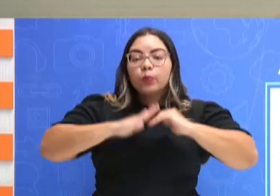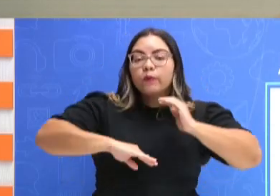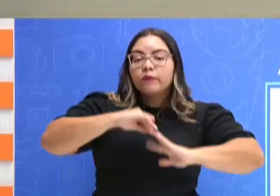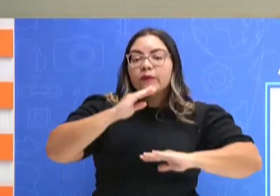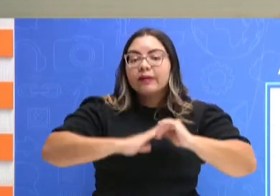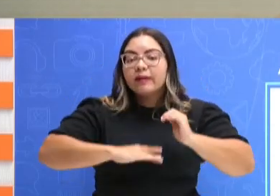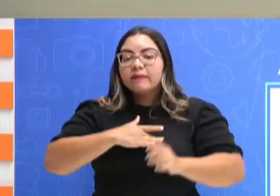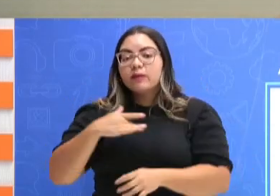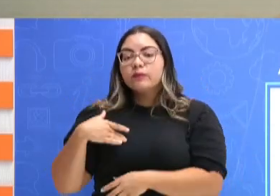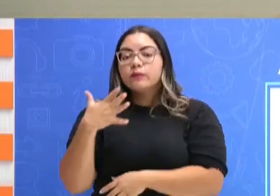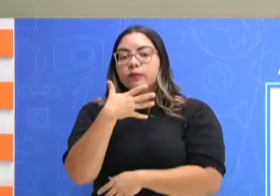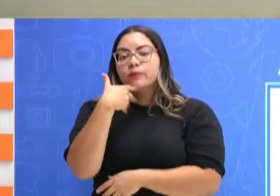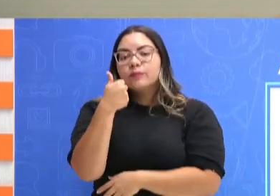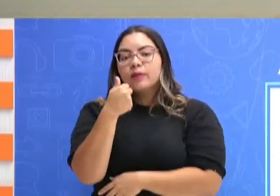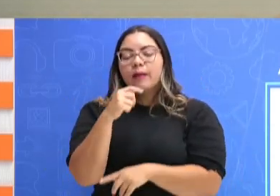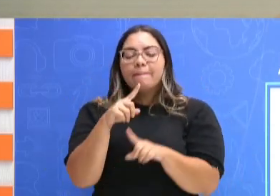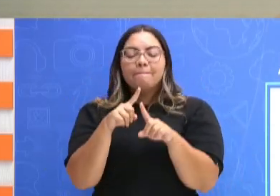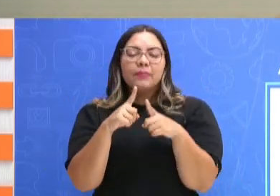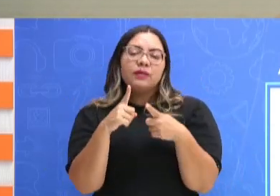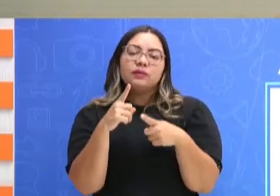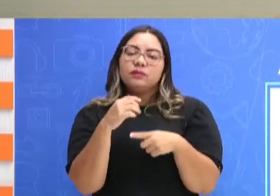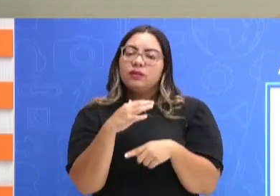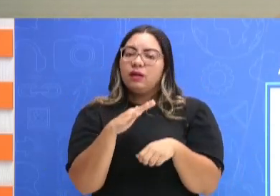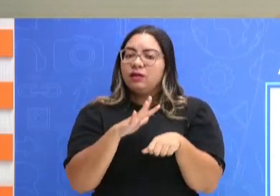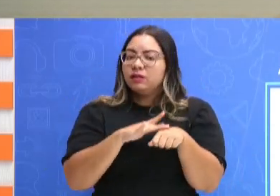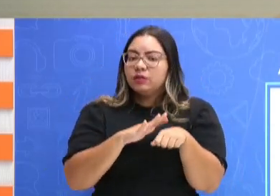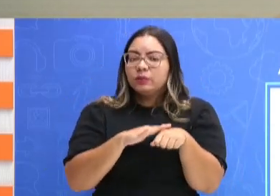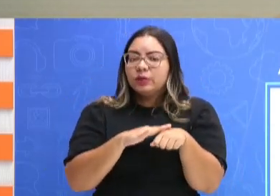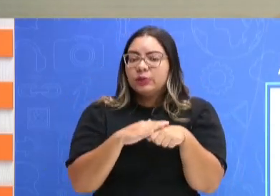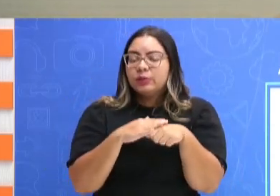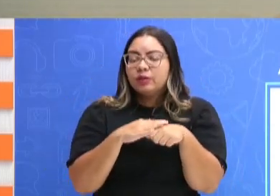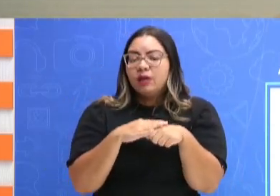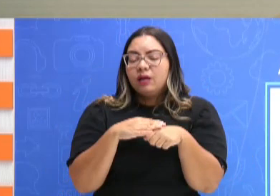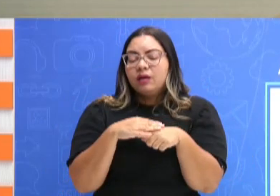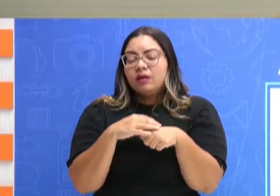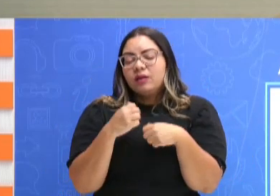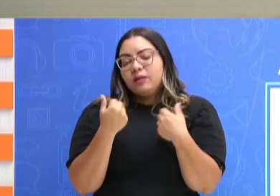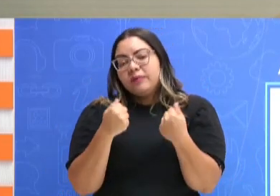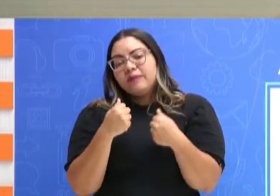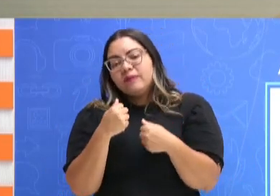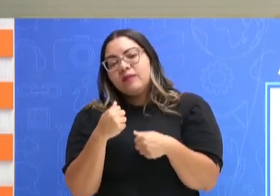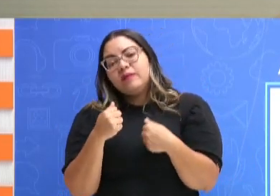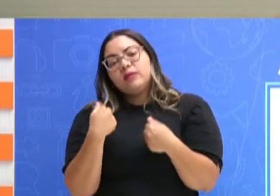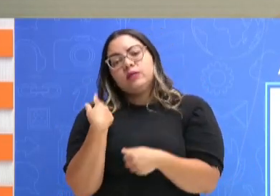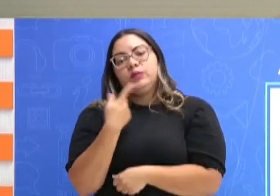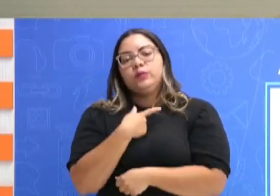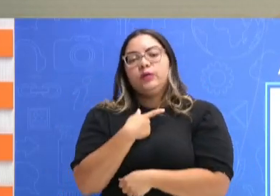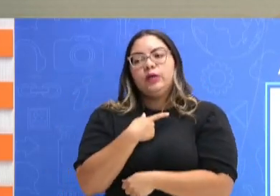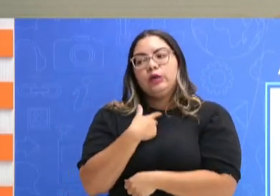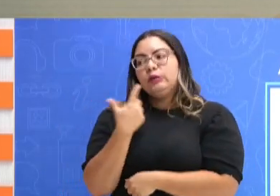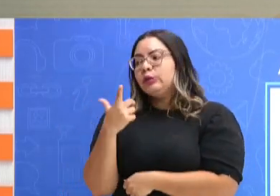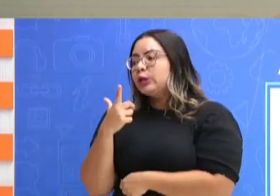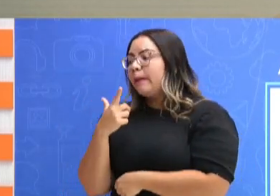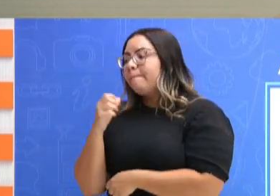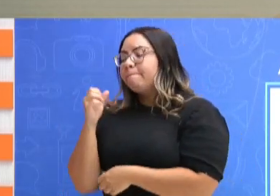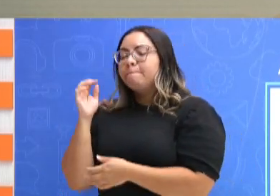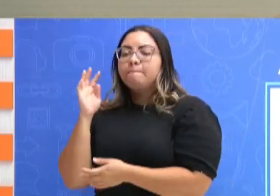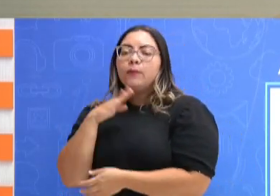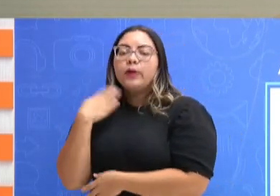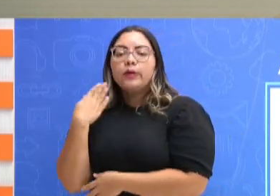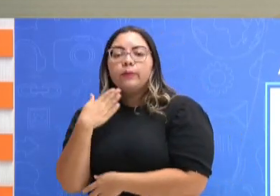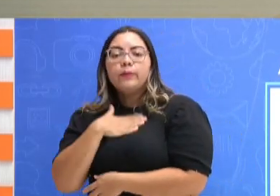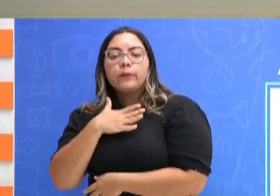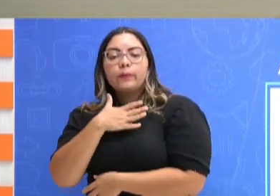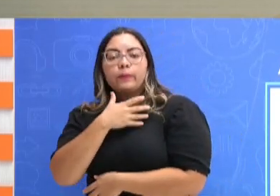qualificados. Infelizmente, isso é uma doença, Augusto, que não depende muito da gente. Porque se dependesse, eu não teria perdido meu pai e meu